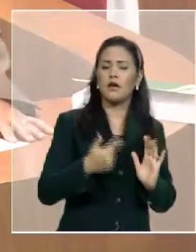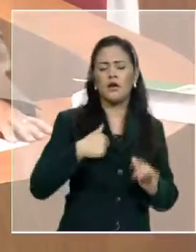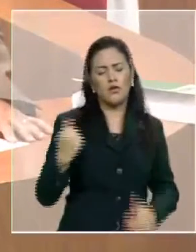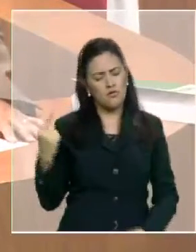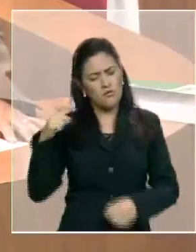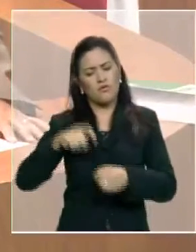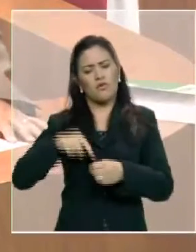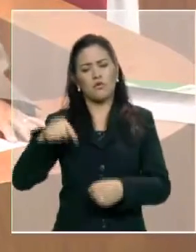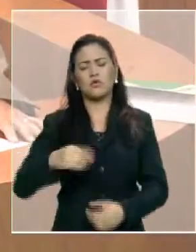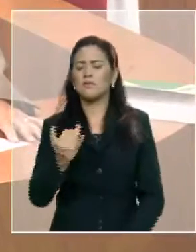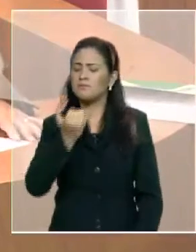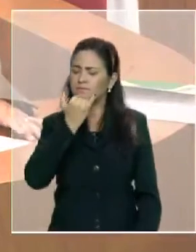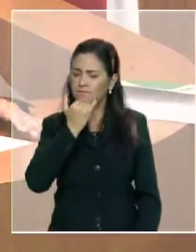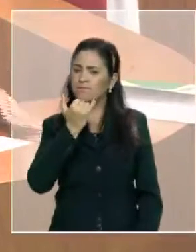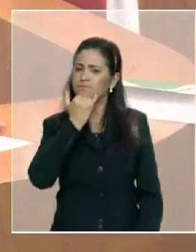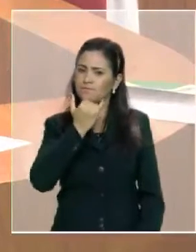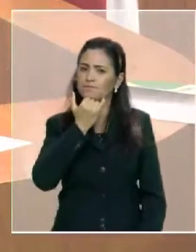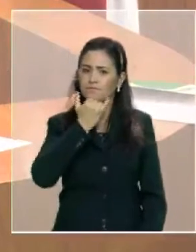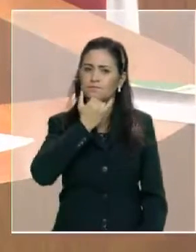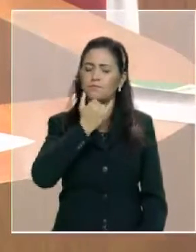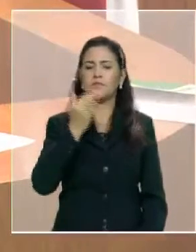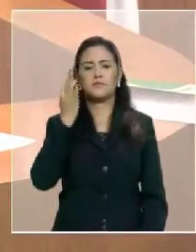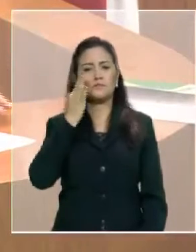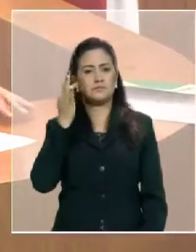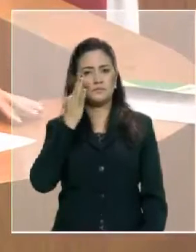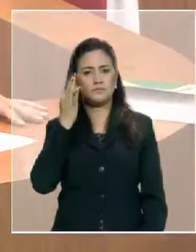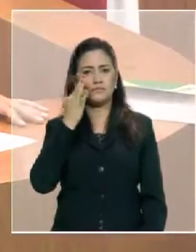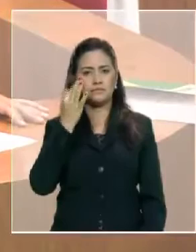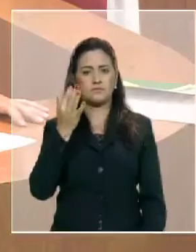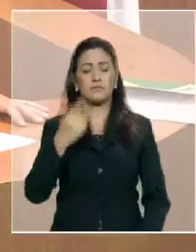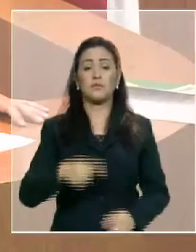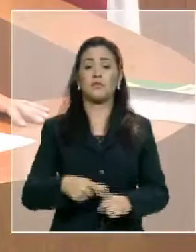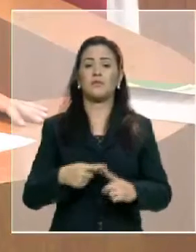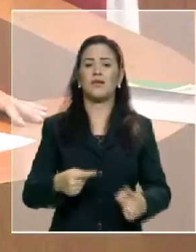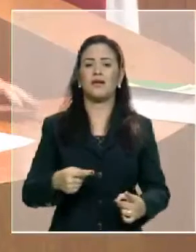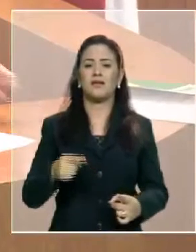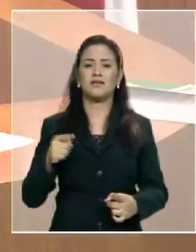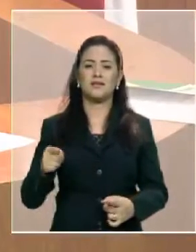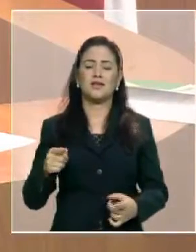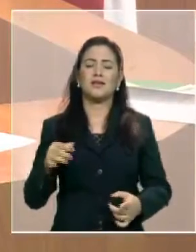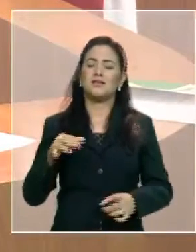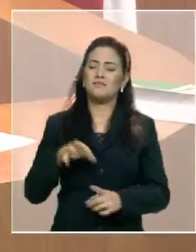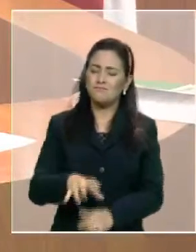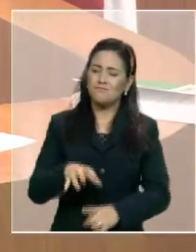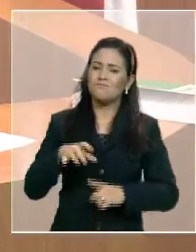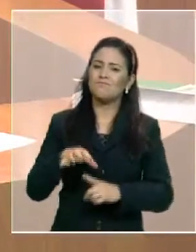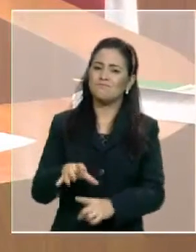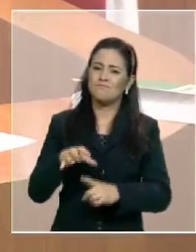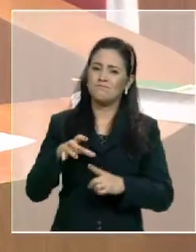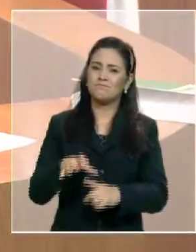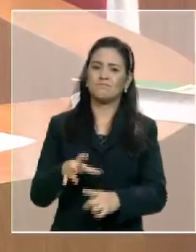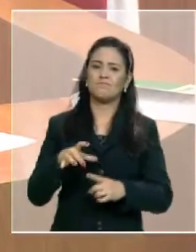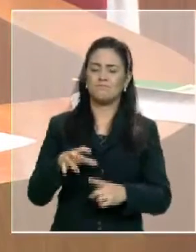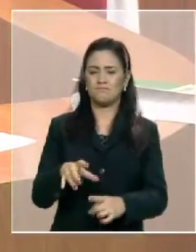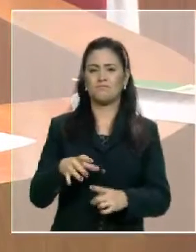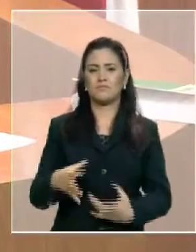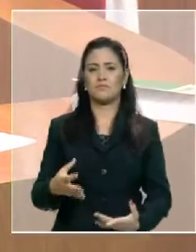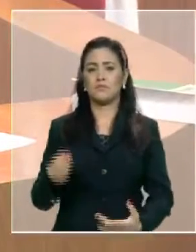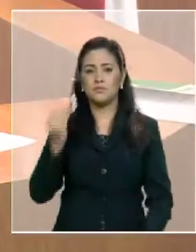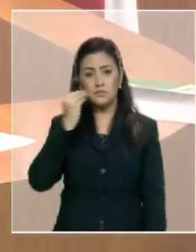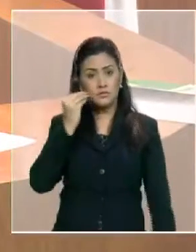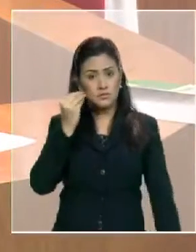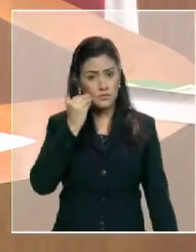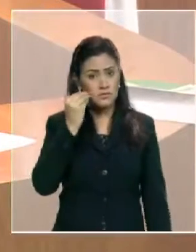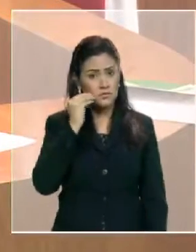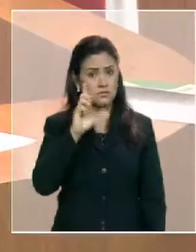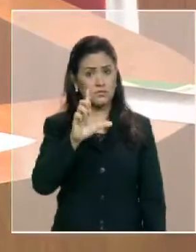desculpa. O governador Flávio Dino, infelizmente, trabalha com perseguição. Isso foi notório, deputado Levi, lá em Lago da Pedra,